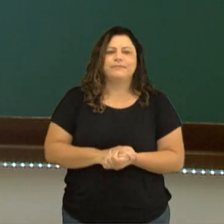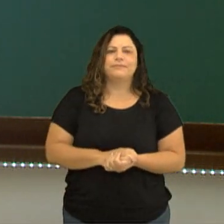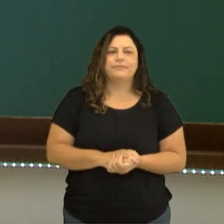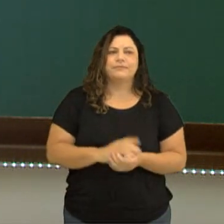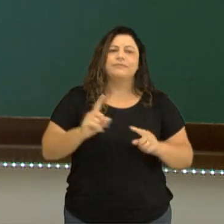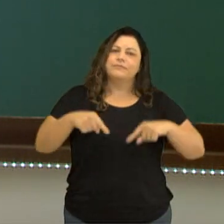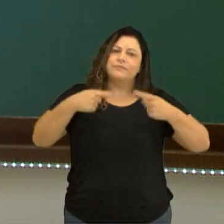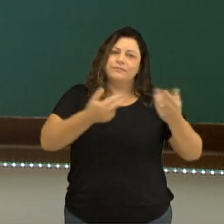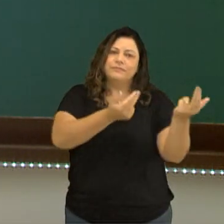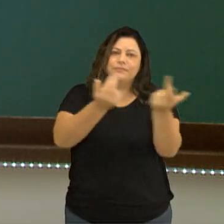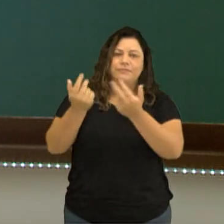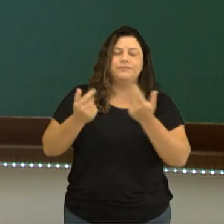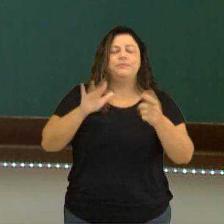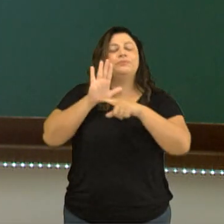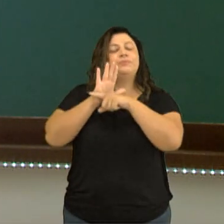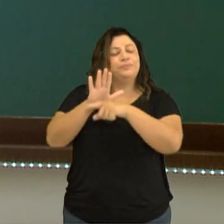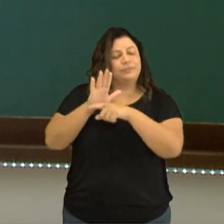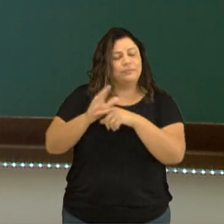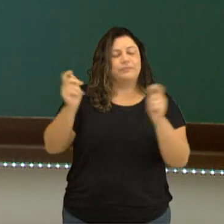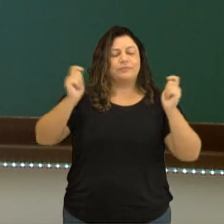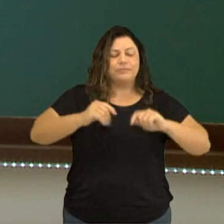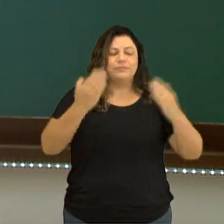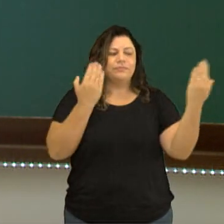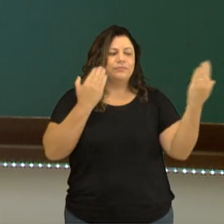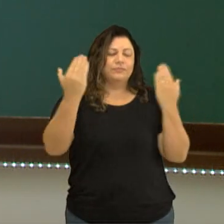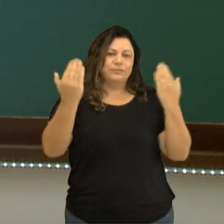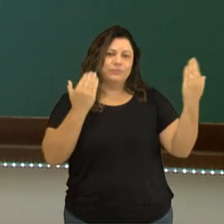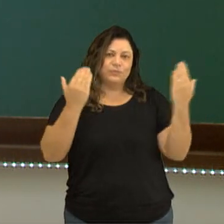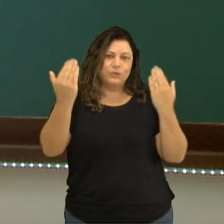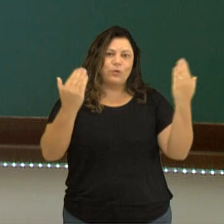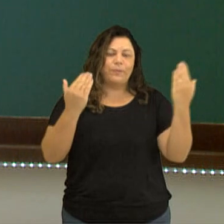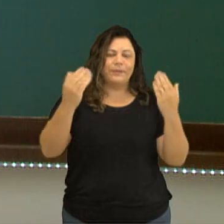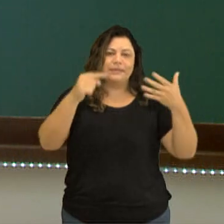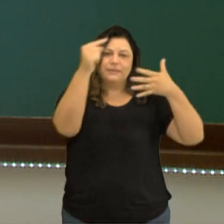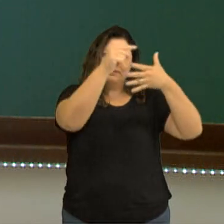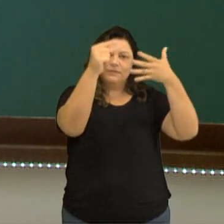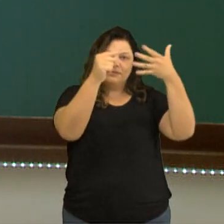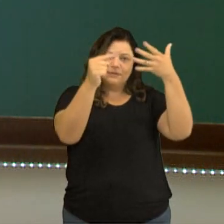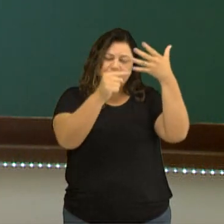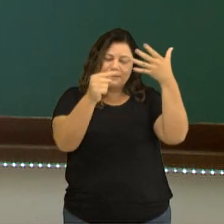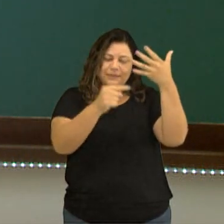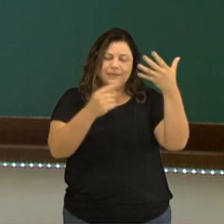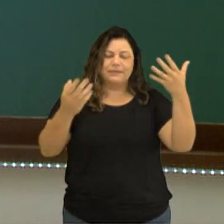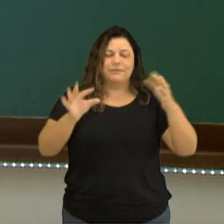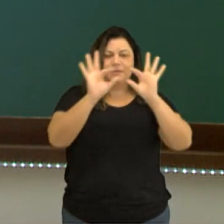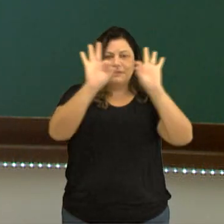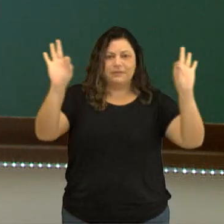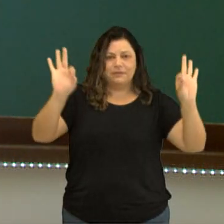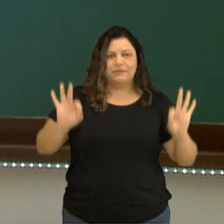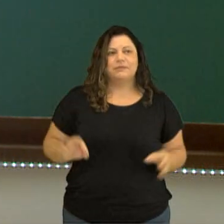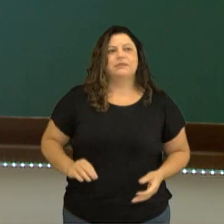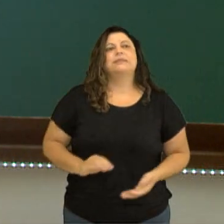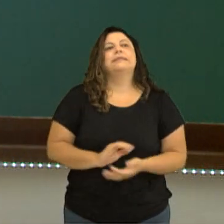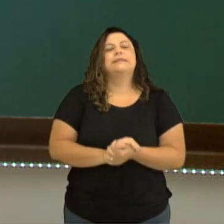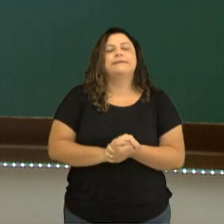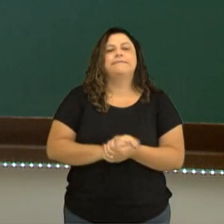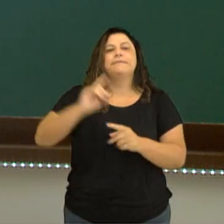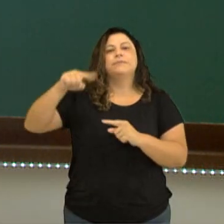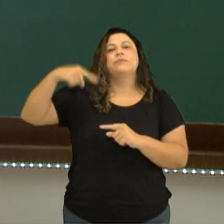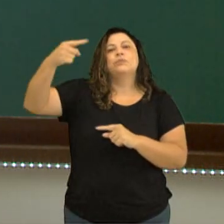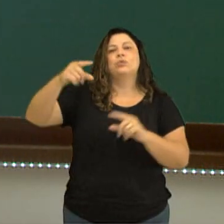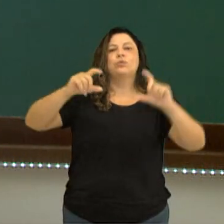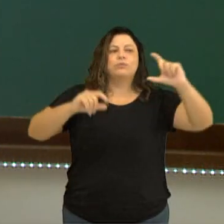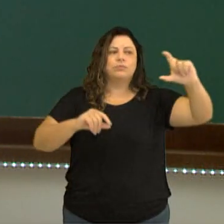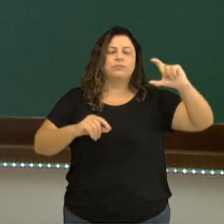Então, da mesma forma, ajuda a estabelecer uma comparação entre os elementos, entre as orações. Vejamos um novo